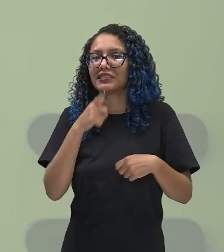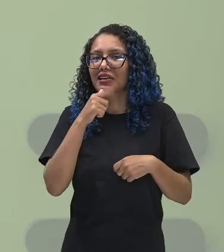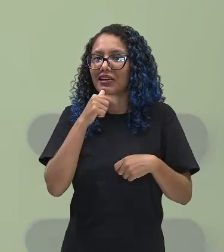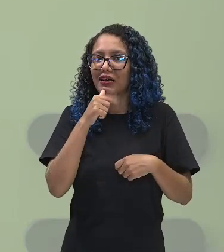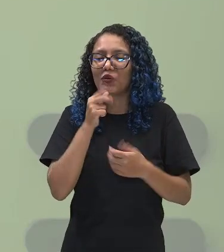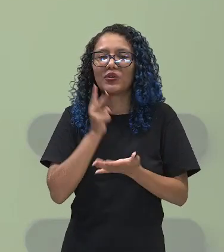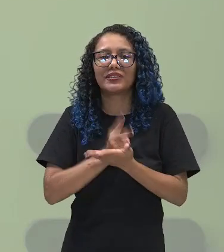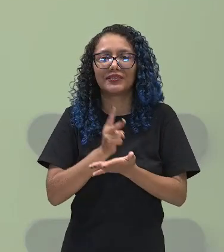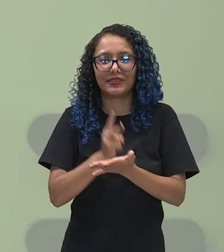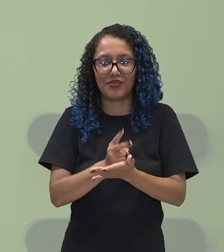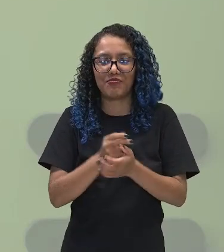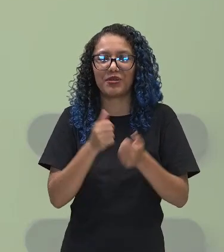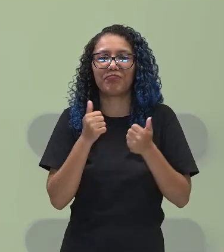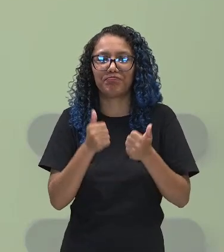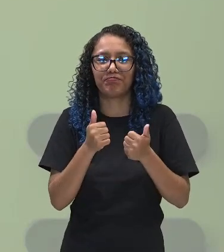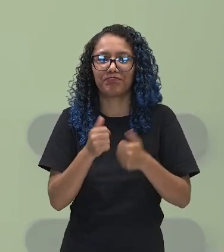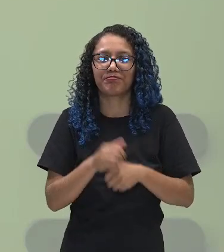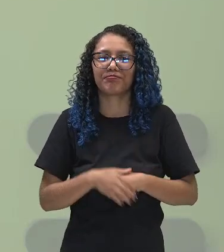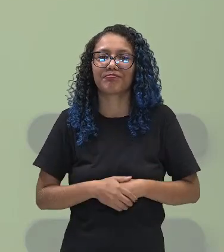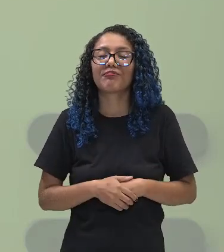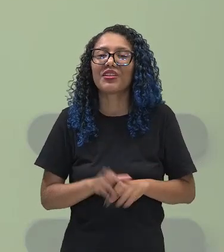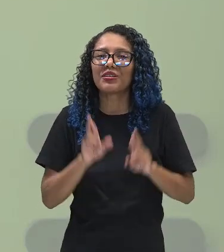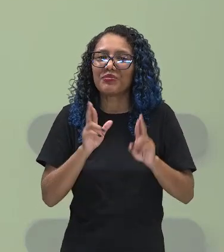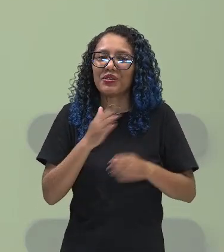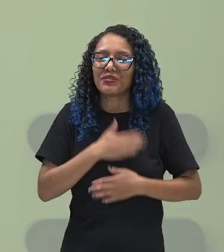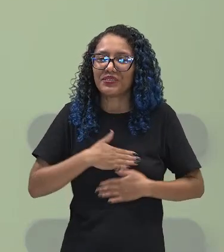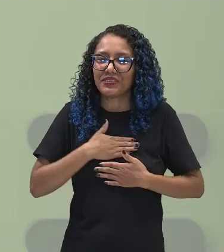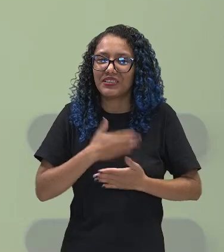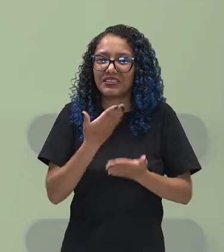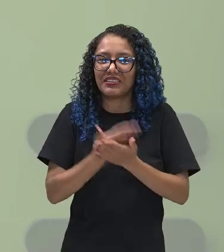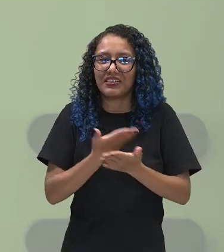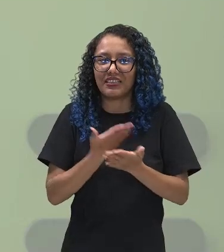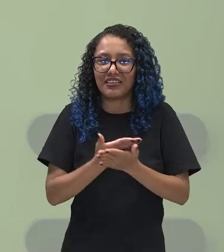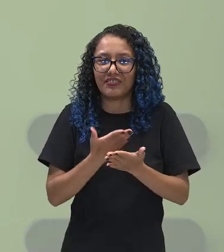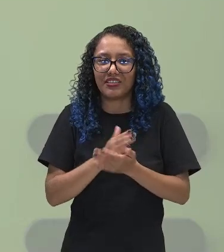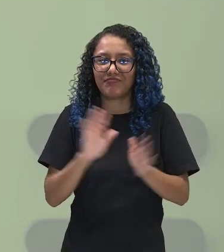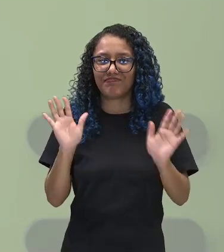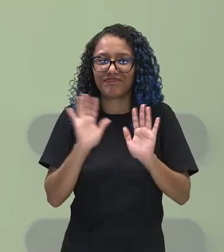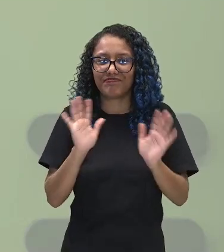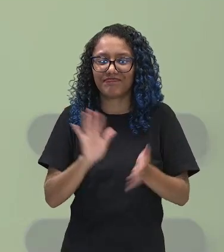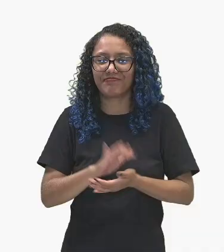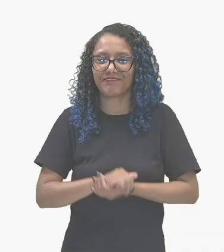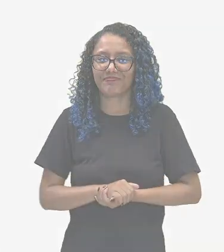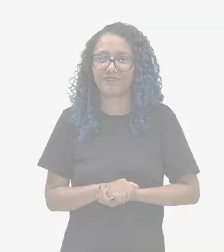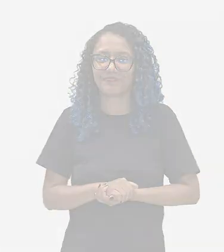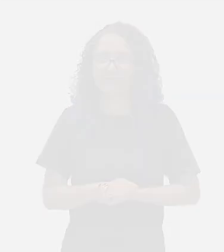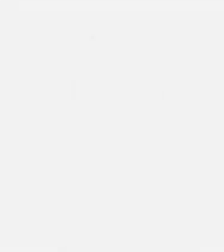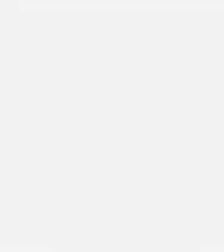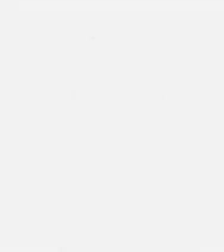bastante água. Espero que tenham gostado da nossa aula e até a próxima.